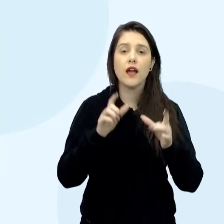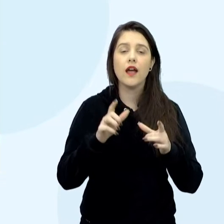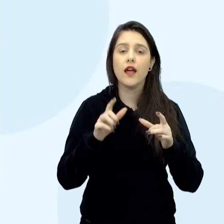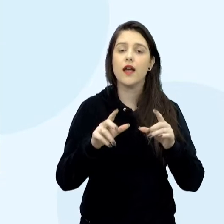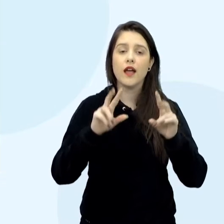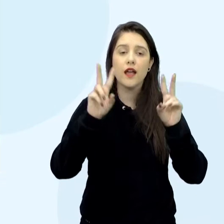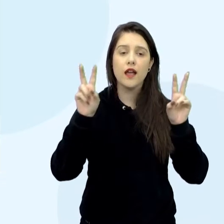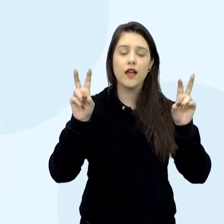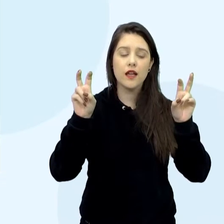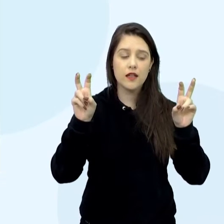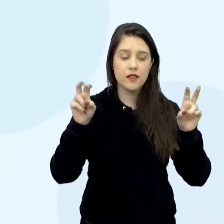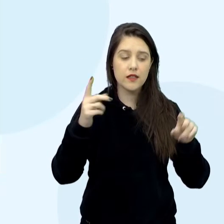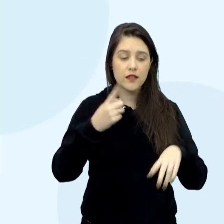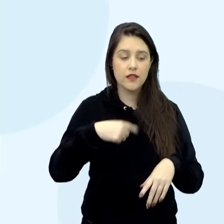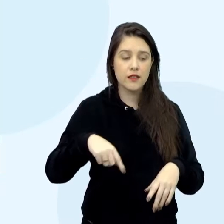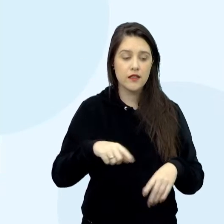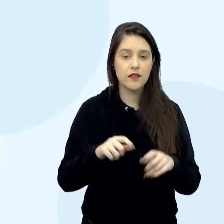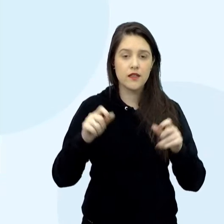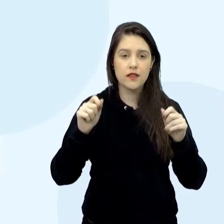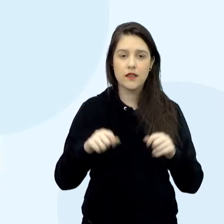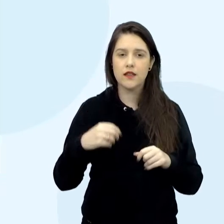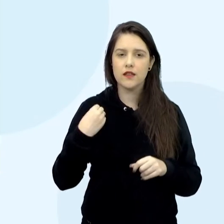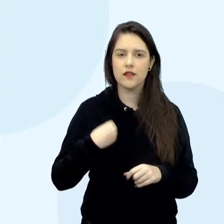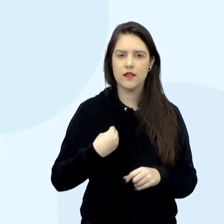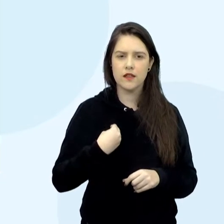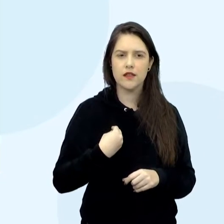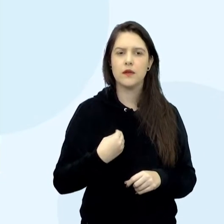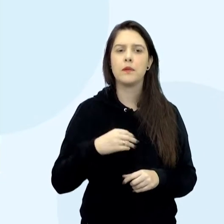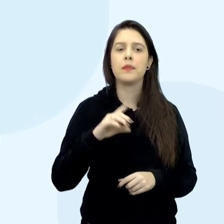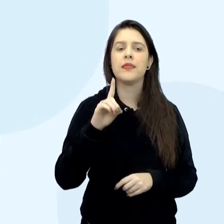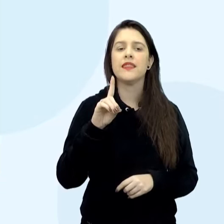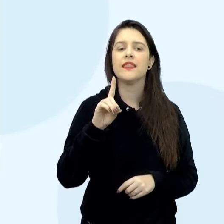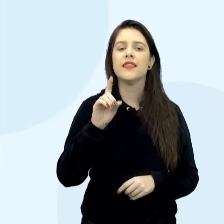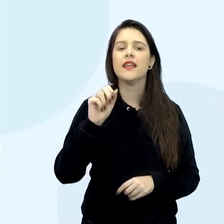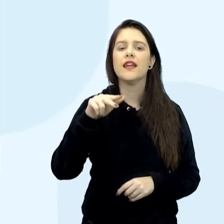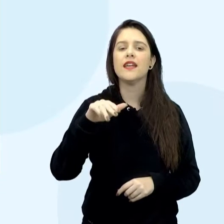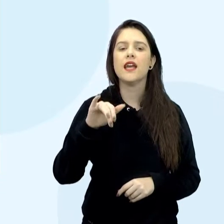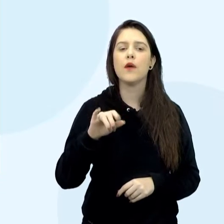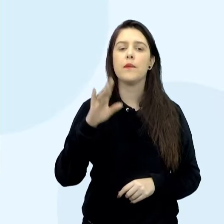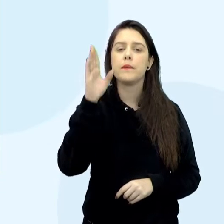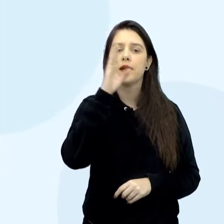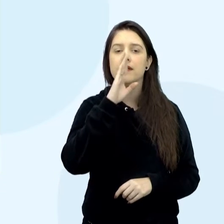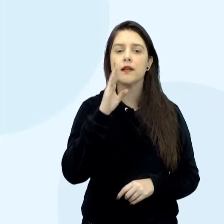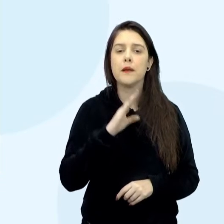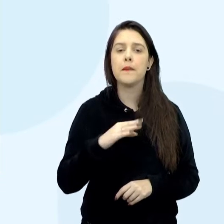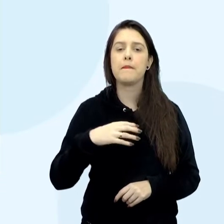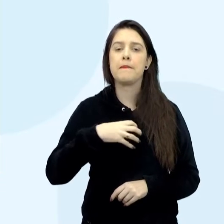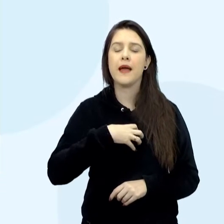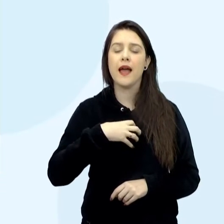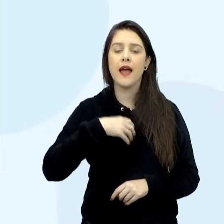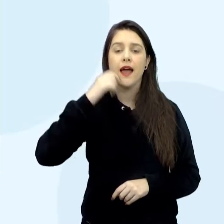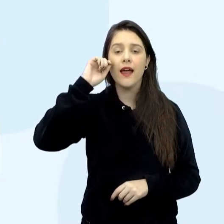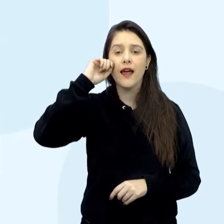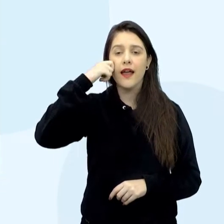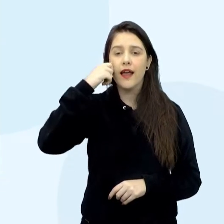exemplo, né? Daniel Alves, brasileiro, baiano, negro e conhecido. Então, olhem só, ele não é só